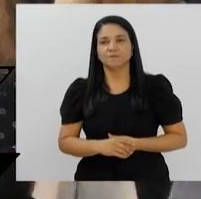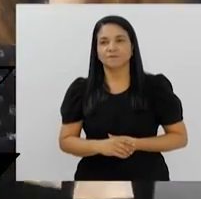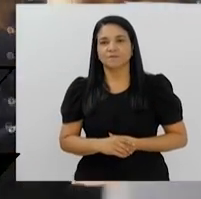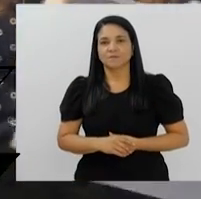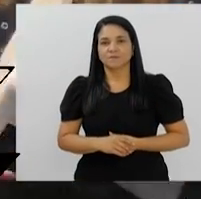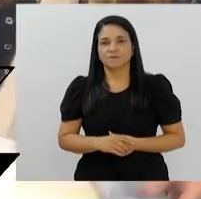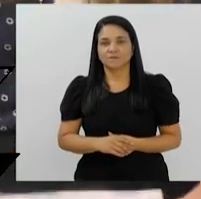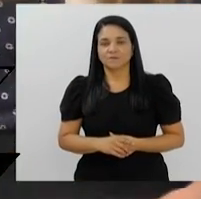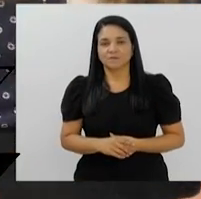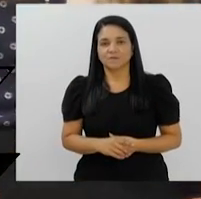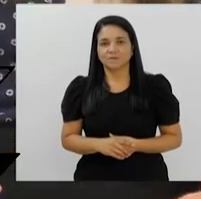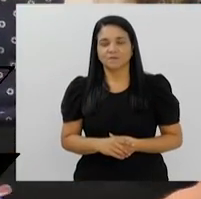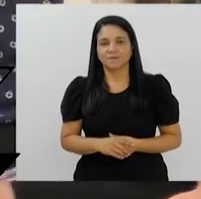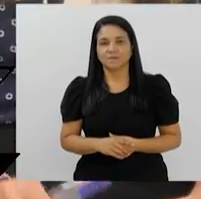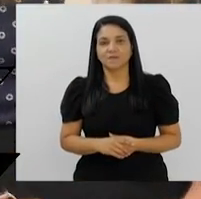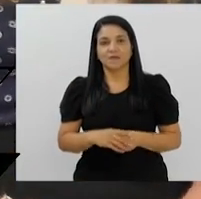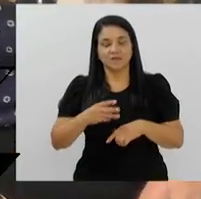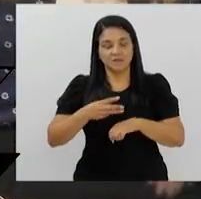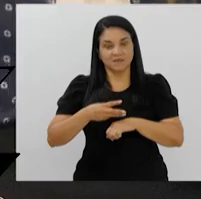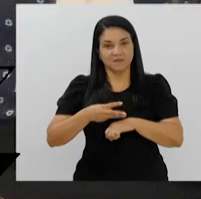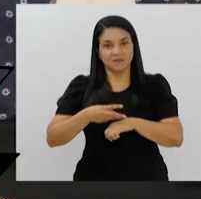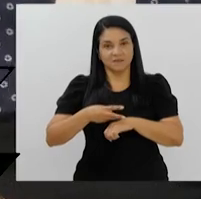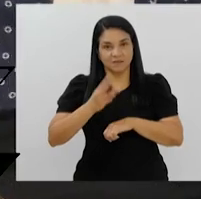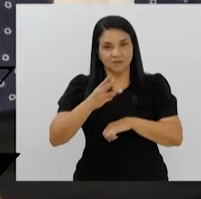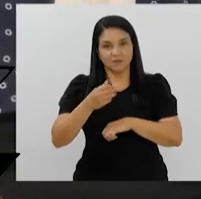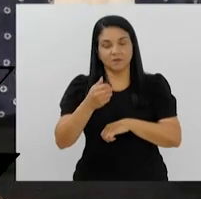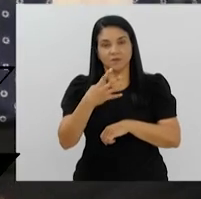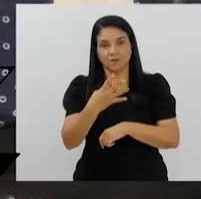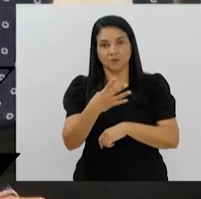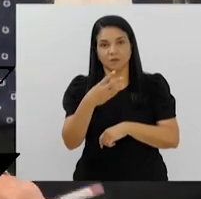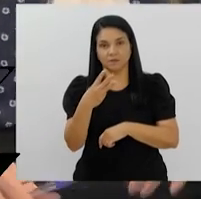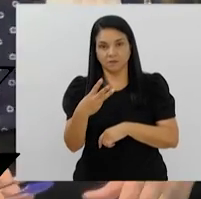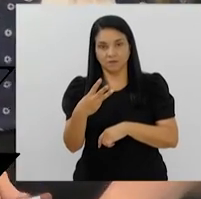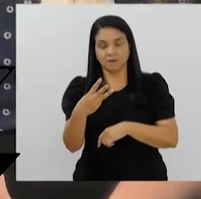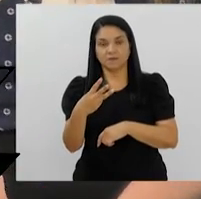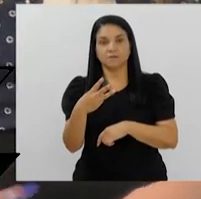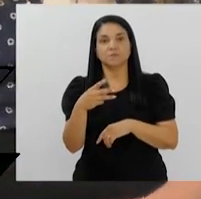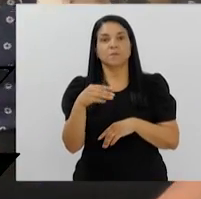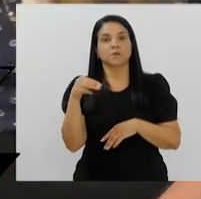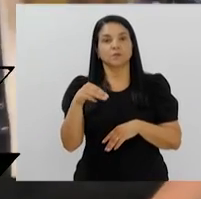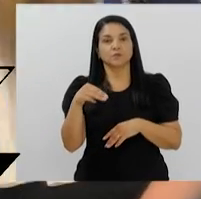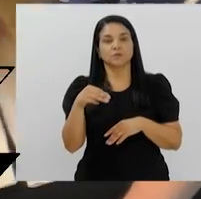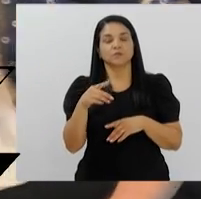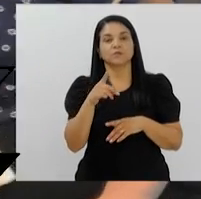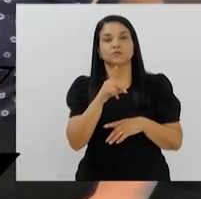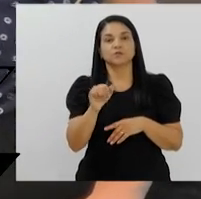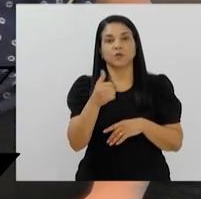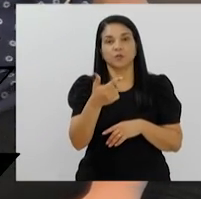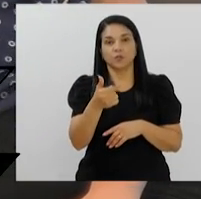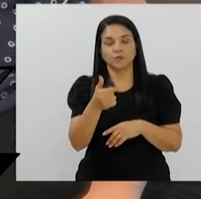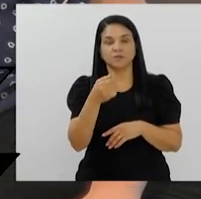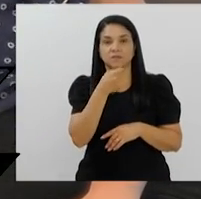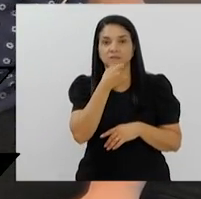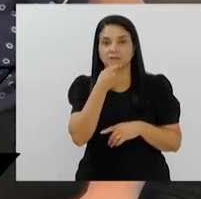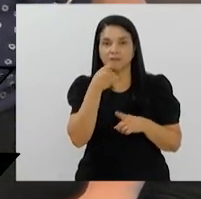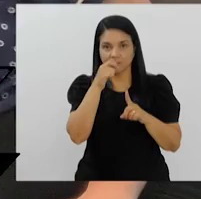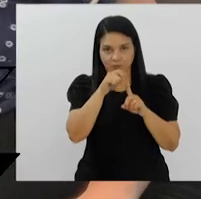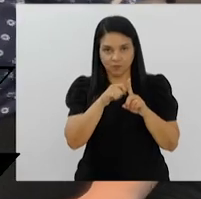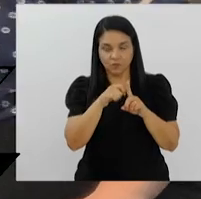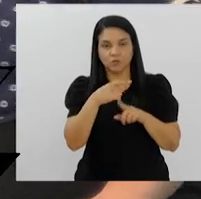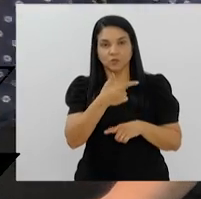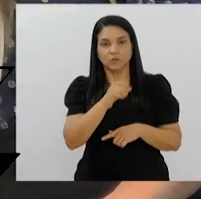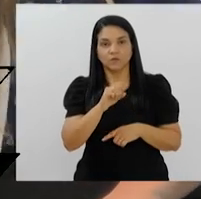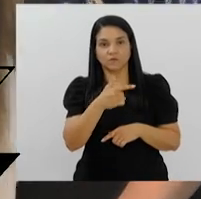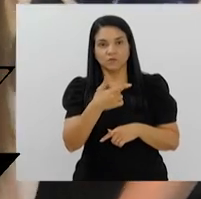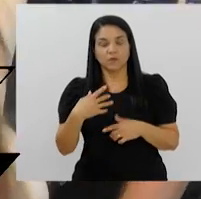então às 15 hor 43 do dia 12 de setembro de 2024 na condição de presidente da